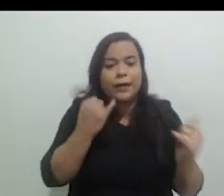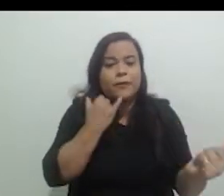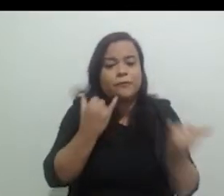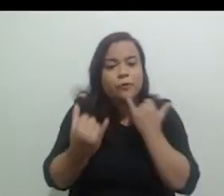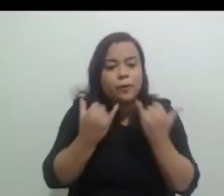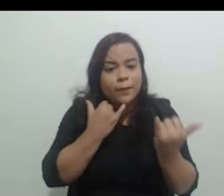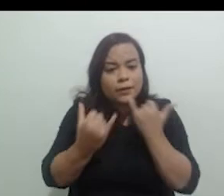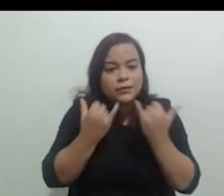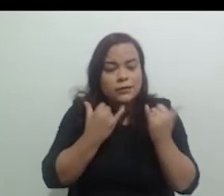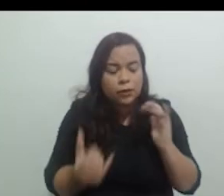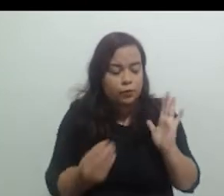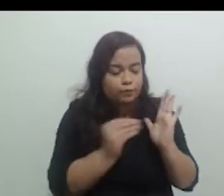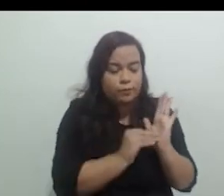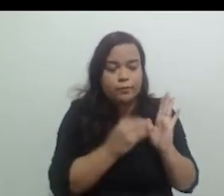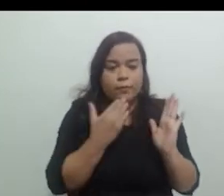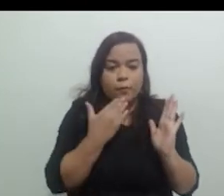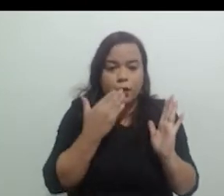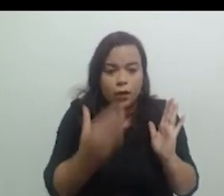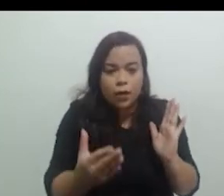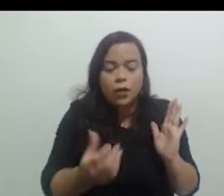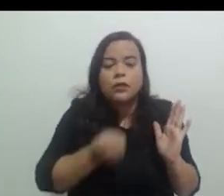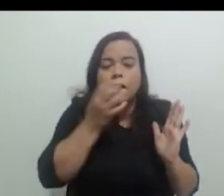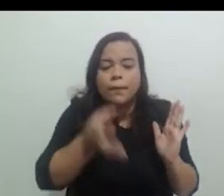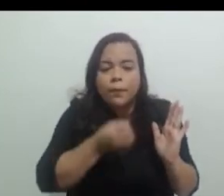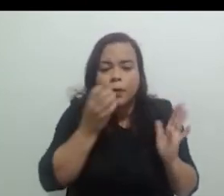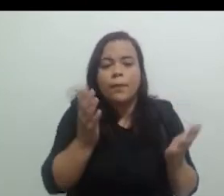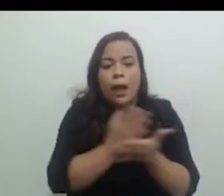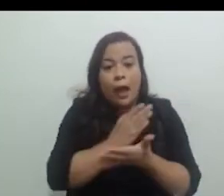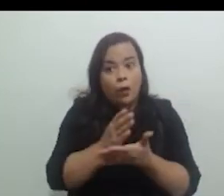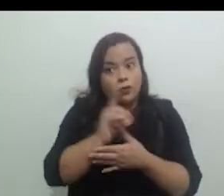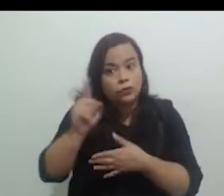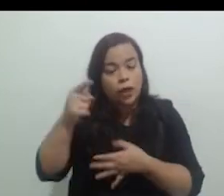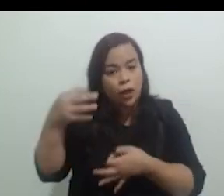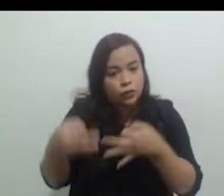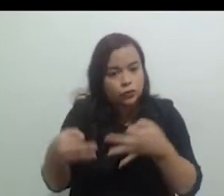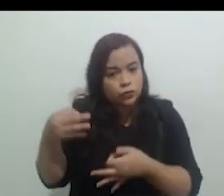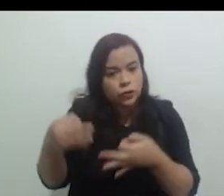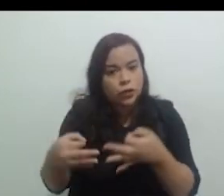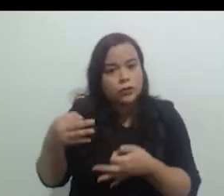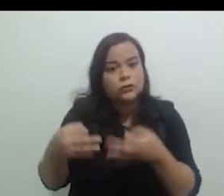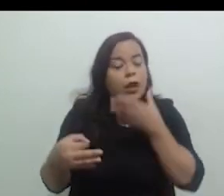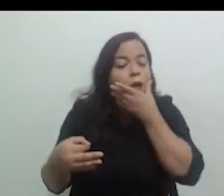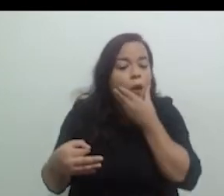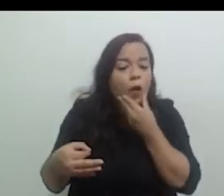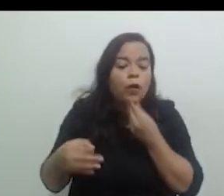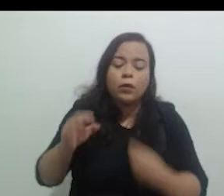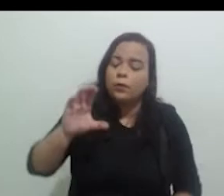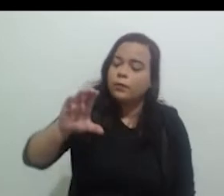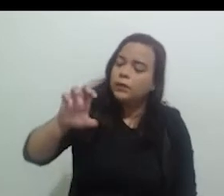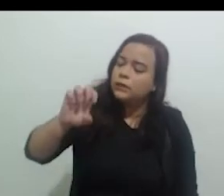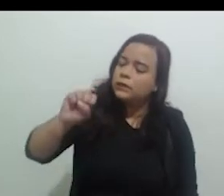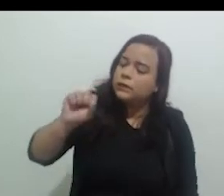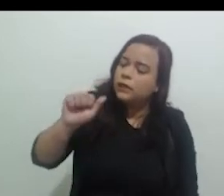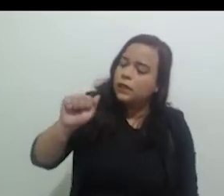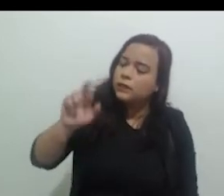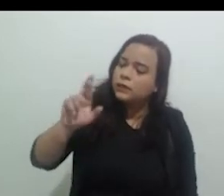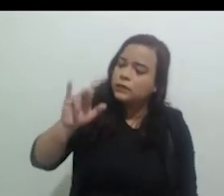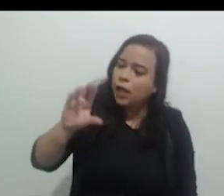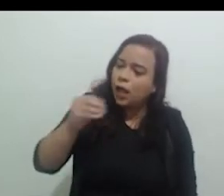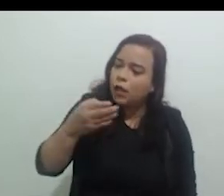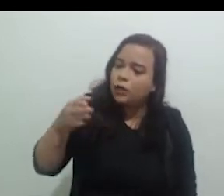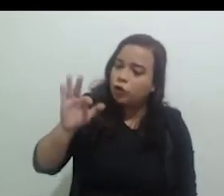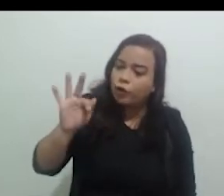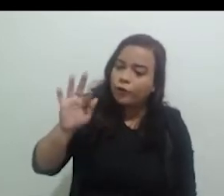dos depoimentos colhidos em audiência, que o senhor Cesário Fernandes Brandão seja o proprietário do imóvel, este